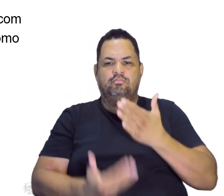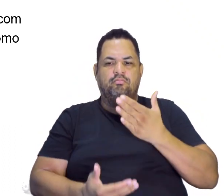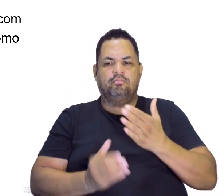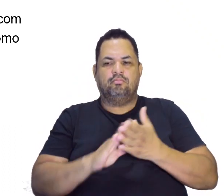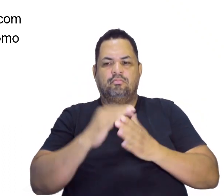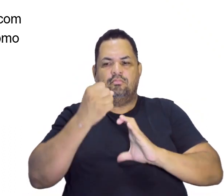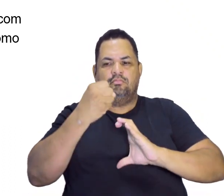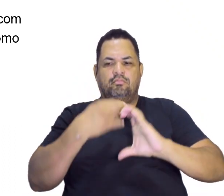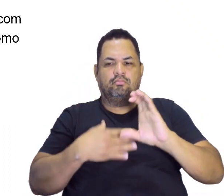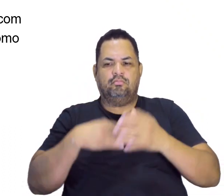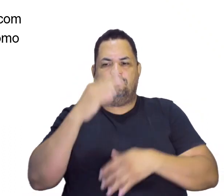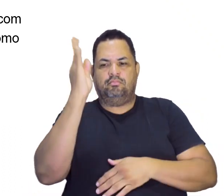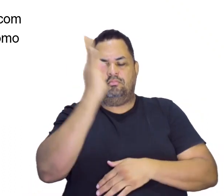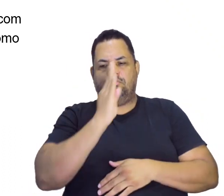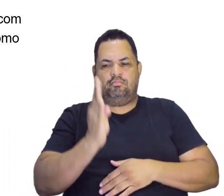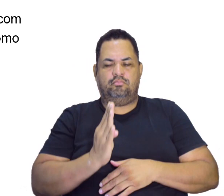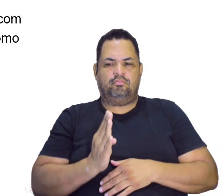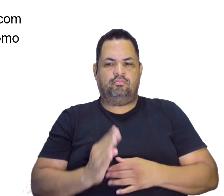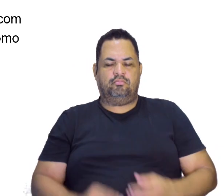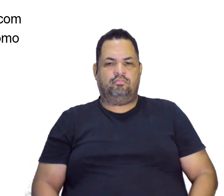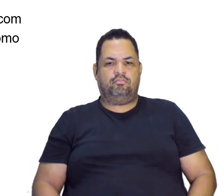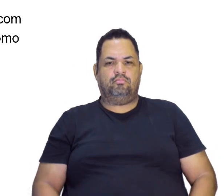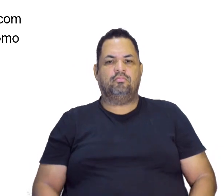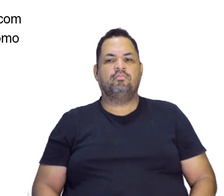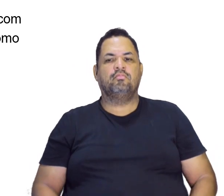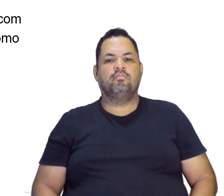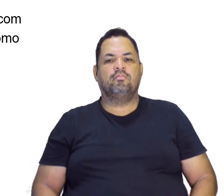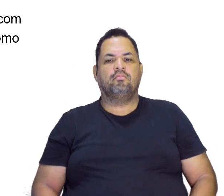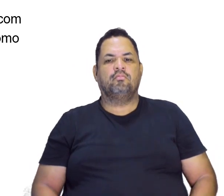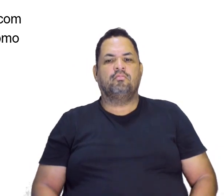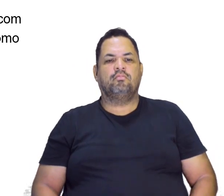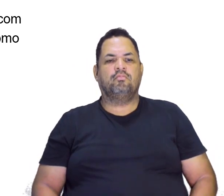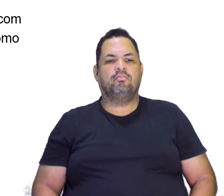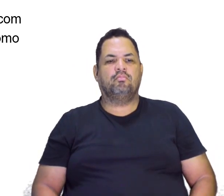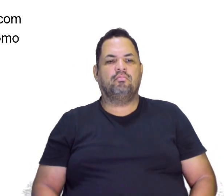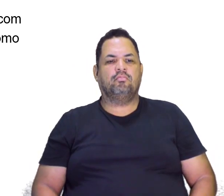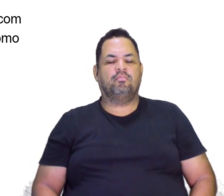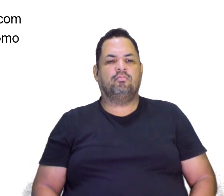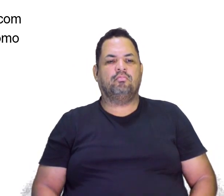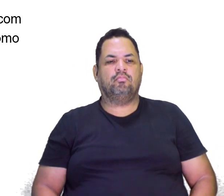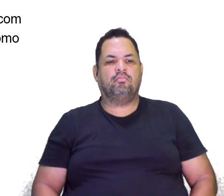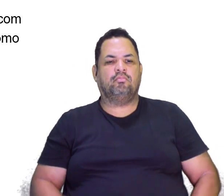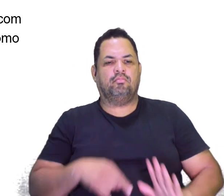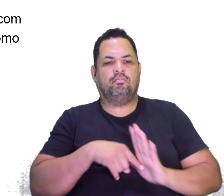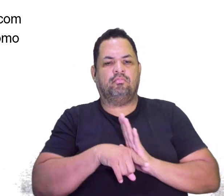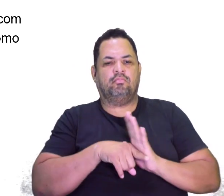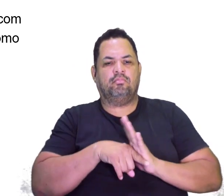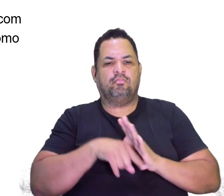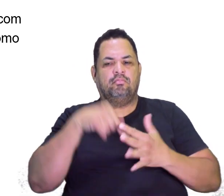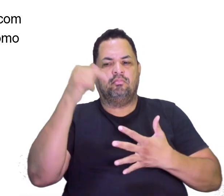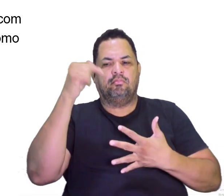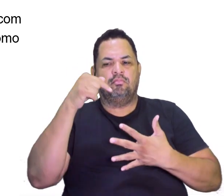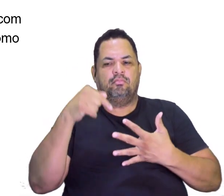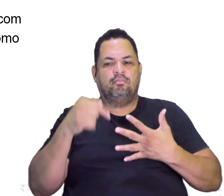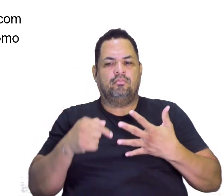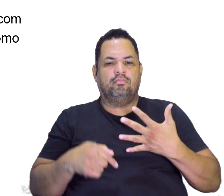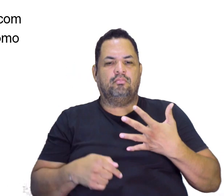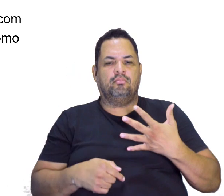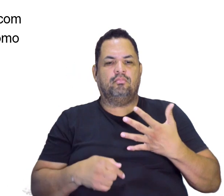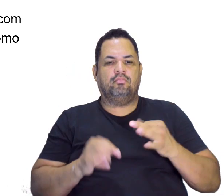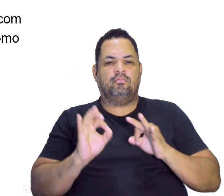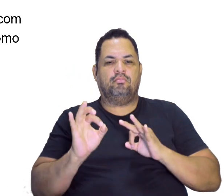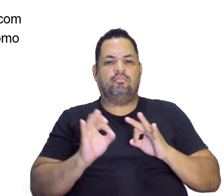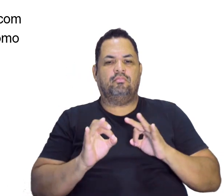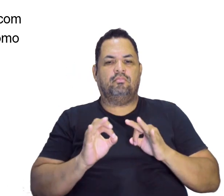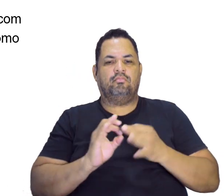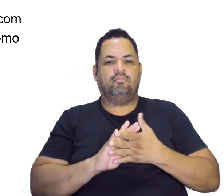nacional. Era essa a vontade, a aspiração. Então, analise, diante dessa afirmação aí, analise